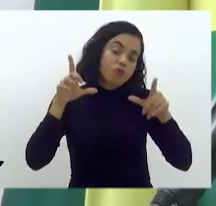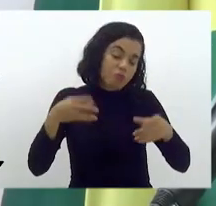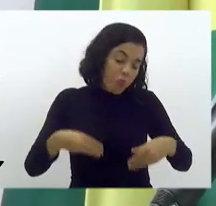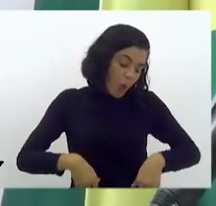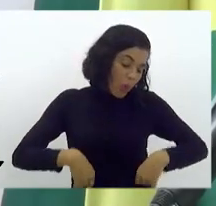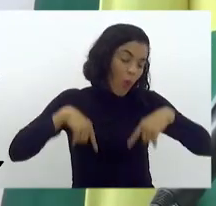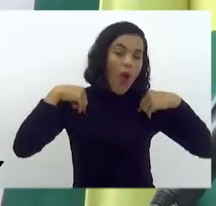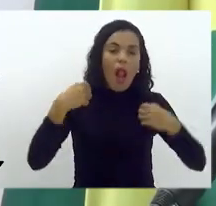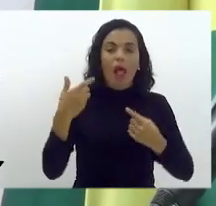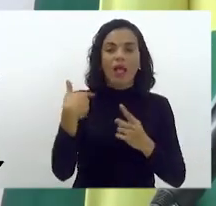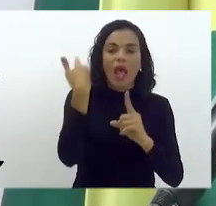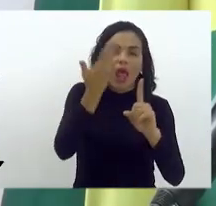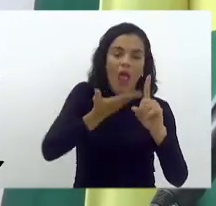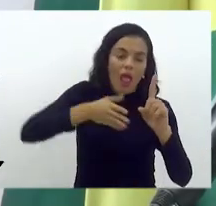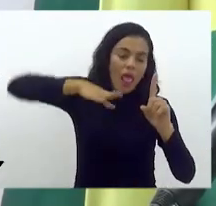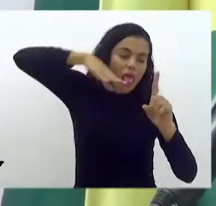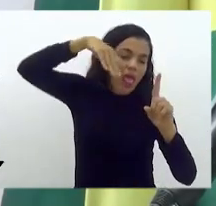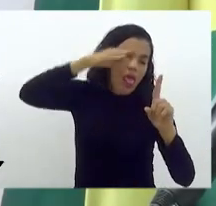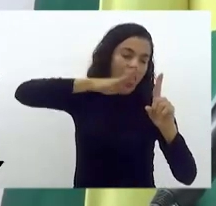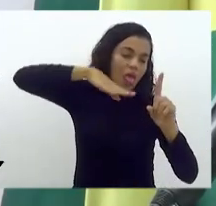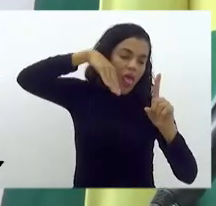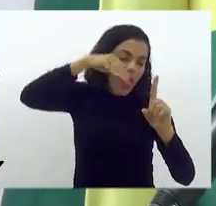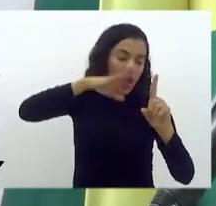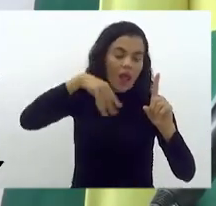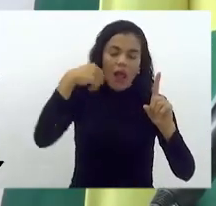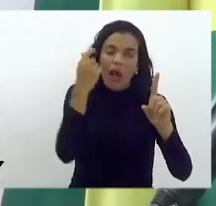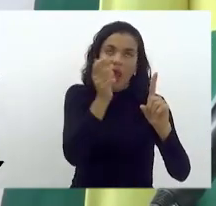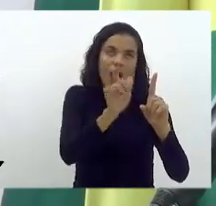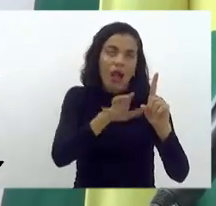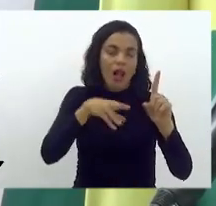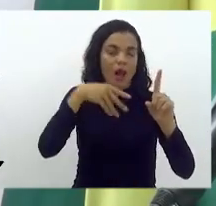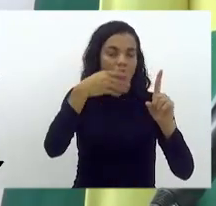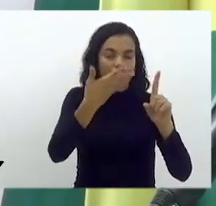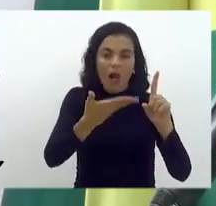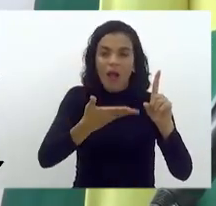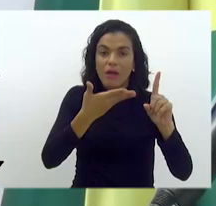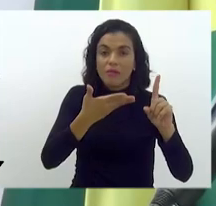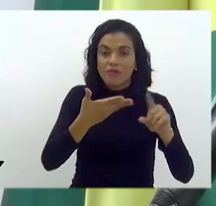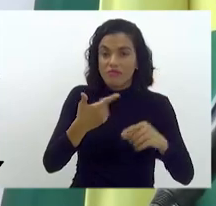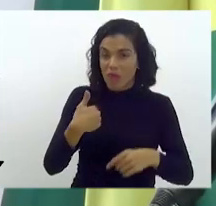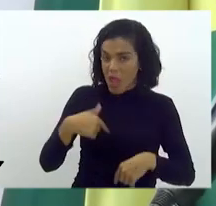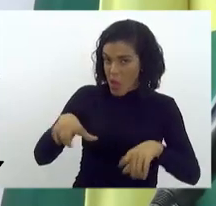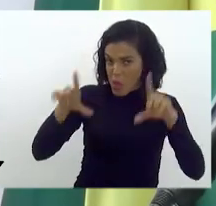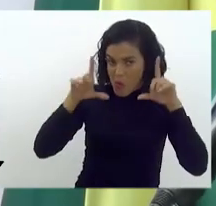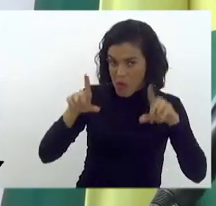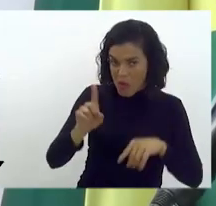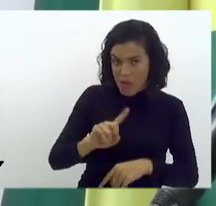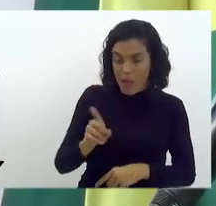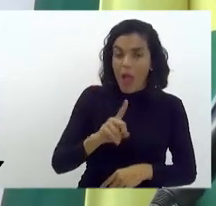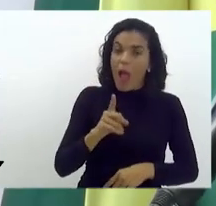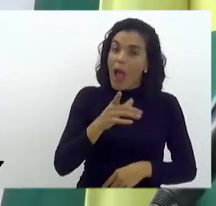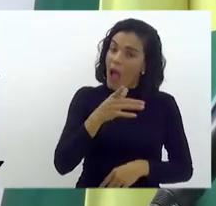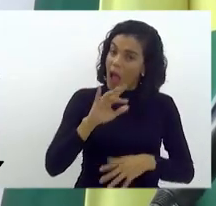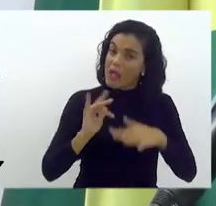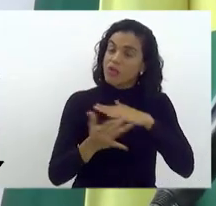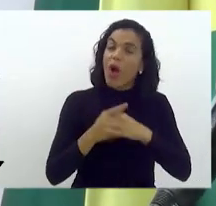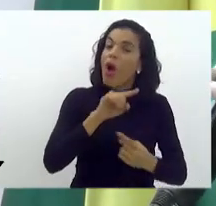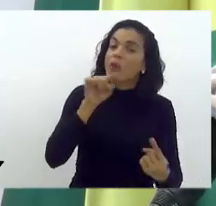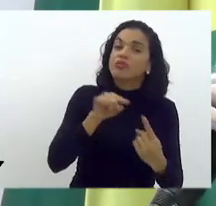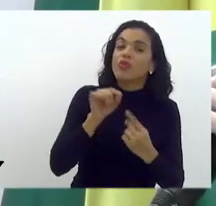não ela quer elogio ela quer Alguém falou alguma coisa porque se eu não quero ela não me exponho a rede social ela foi feita para se expor